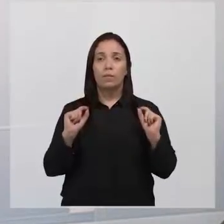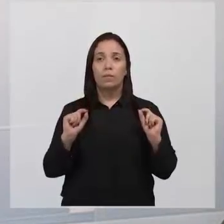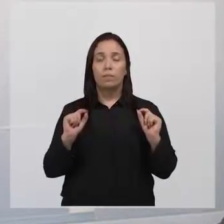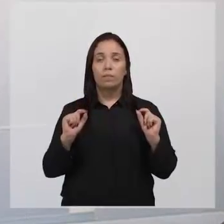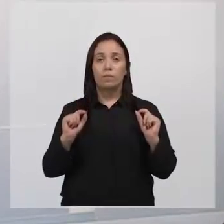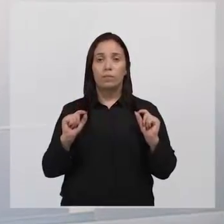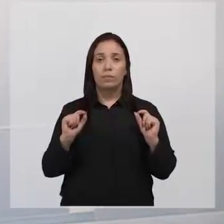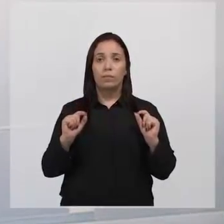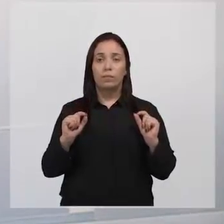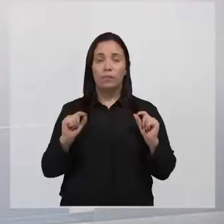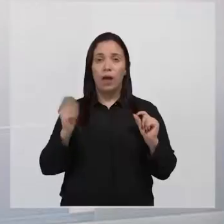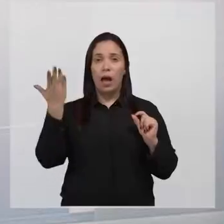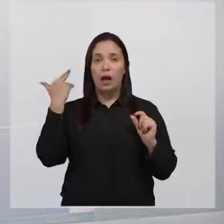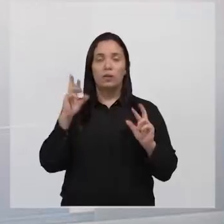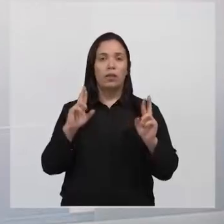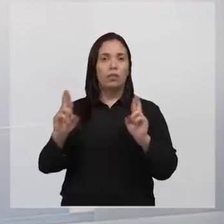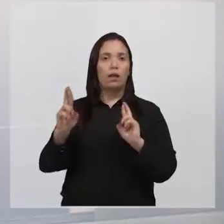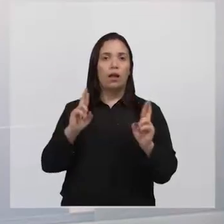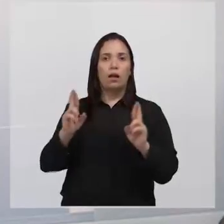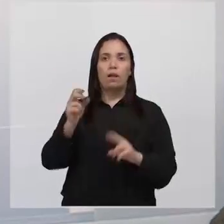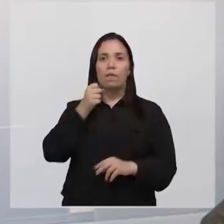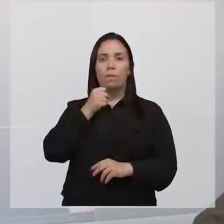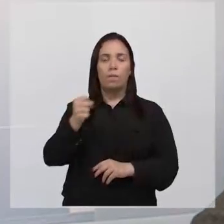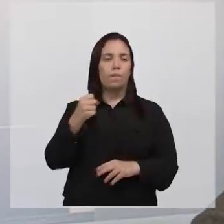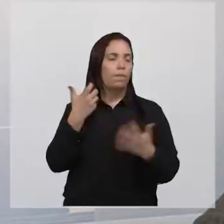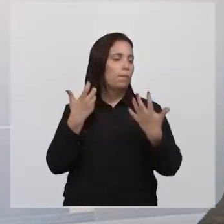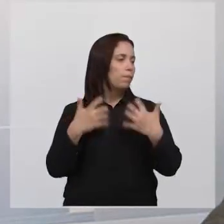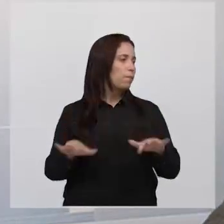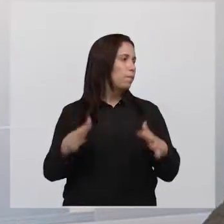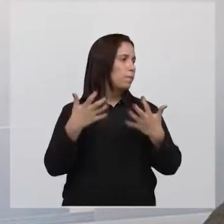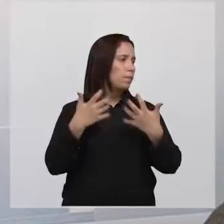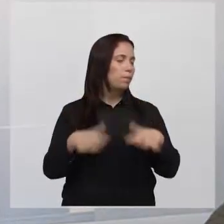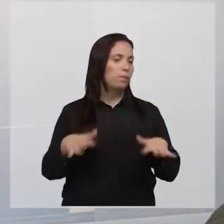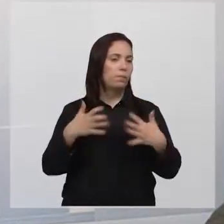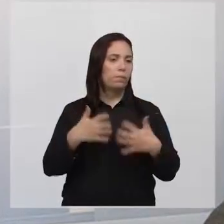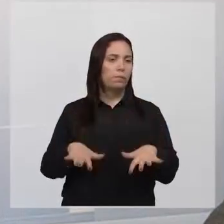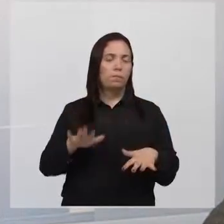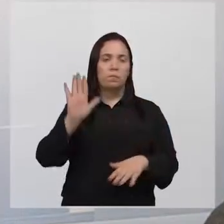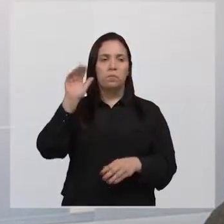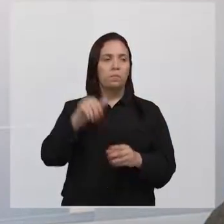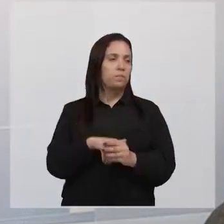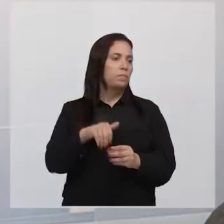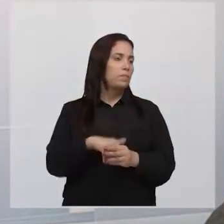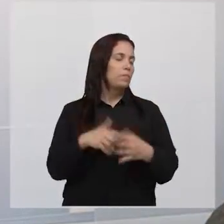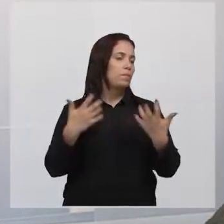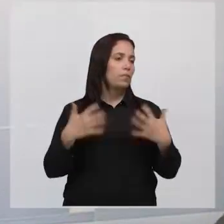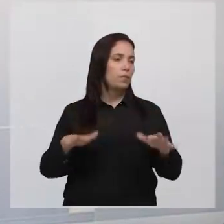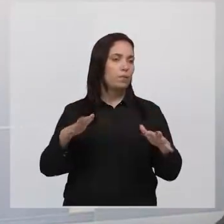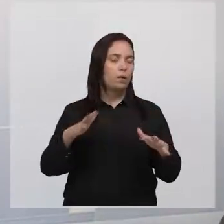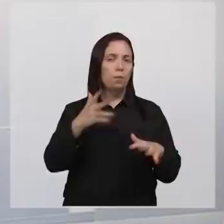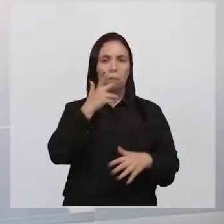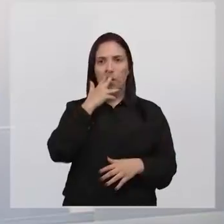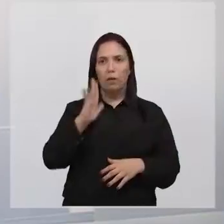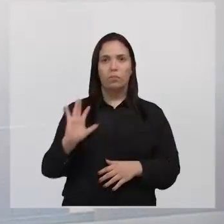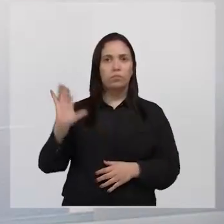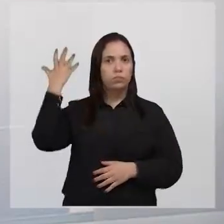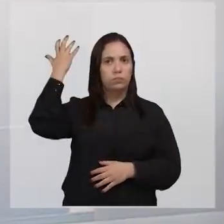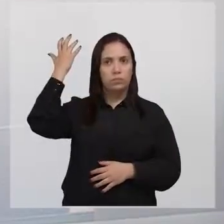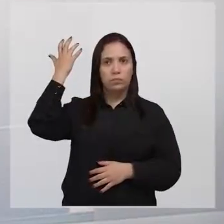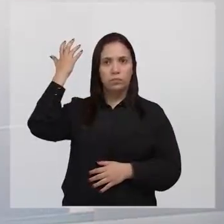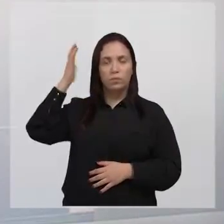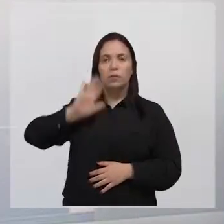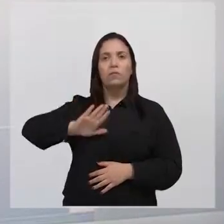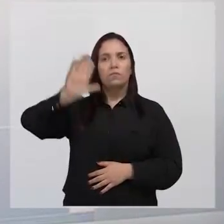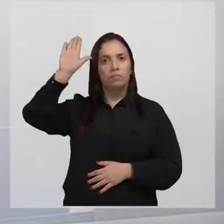Alguém que não dava entrevista, não se colocava como candidato, mas de uma hora para outra é